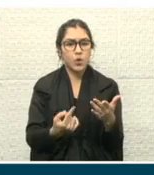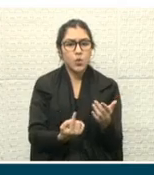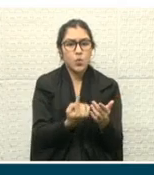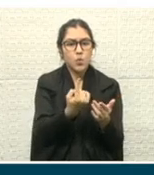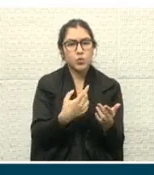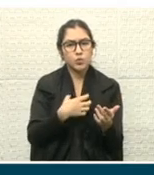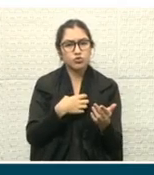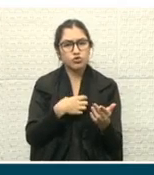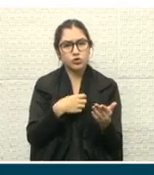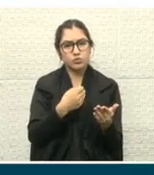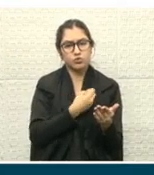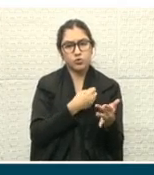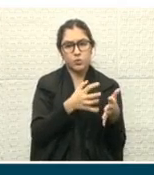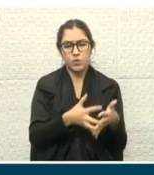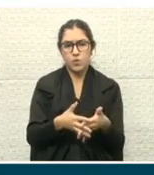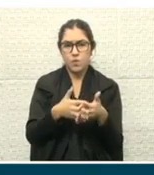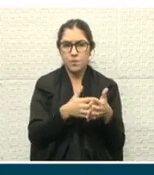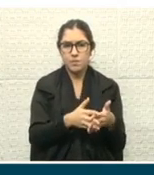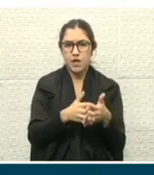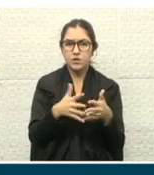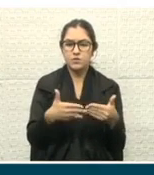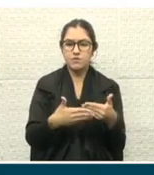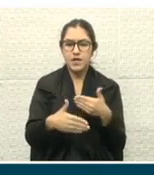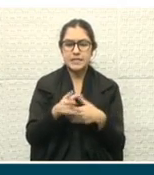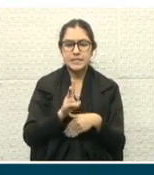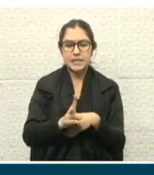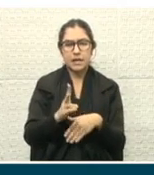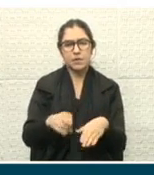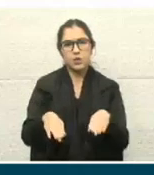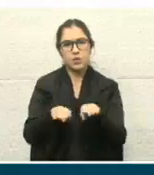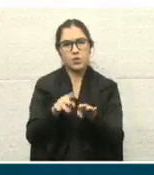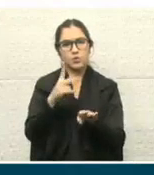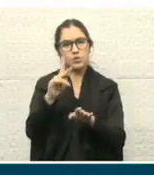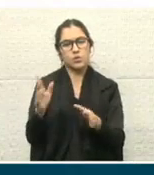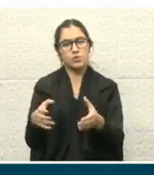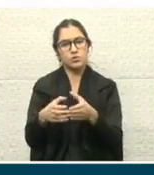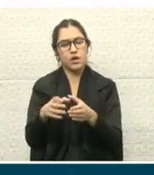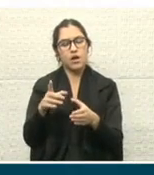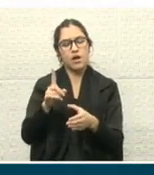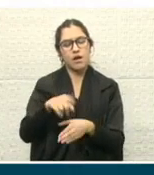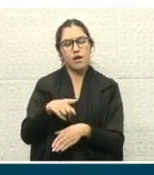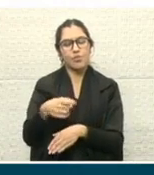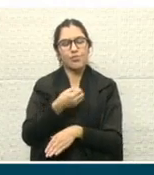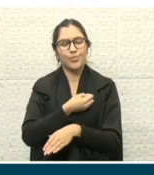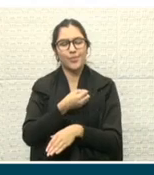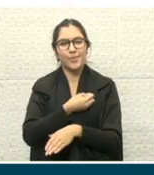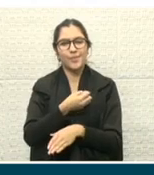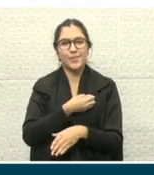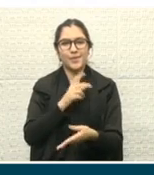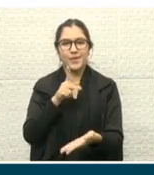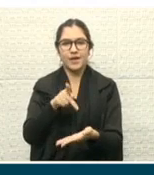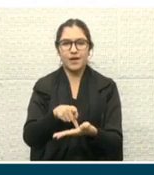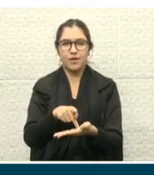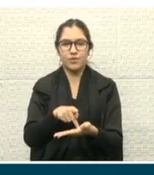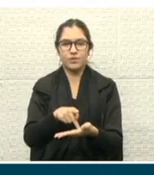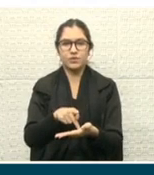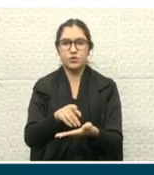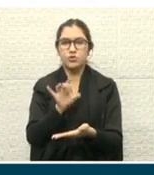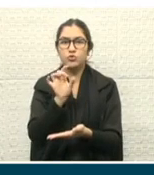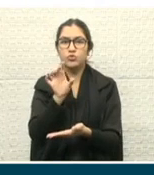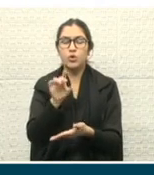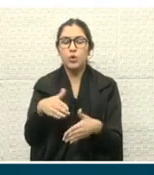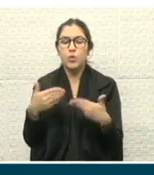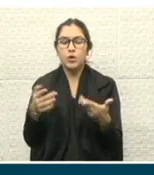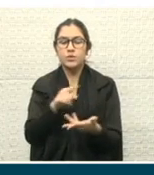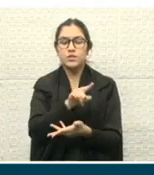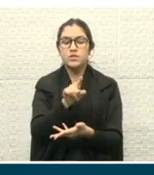único tipo de número complexo que vai ser sempre igual a seu conjugado são os números reais. Apenas